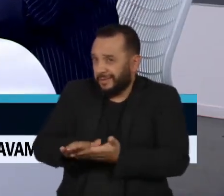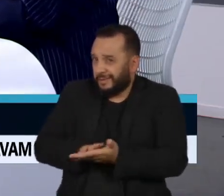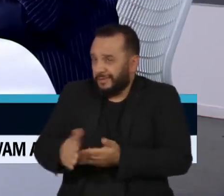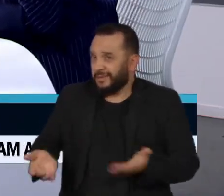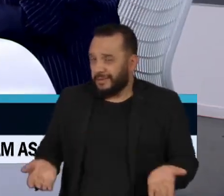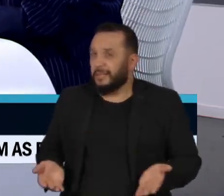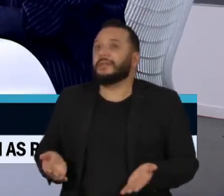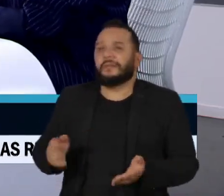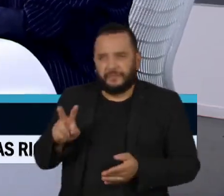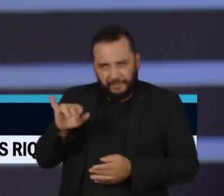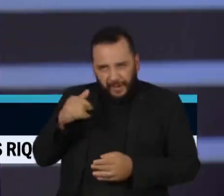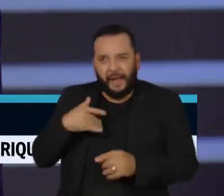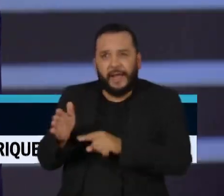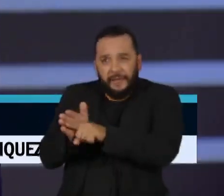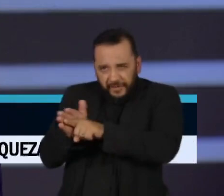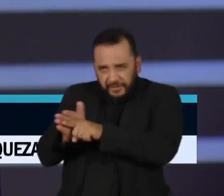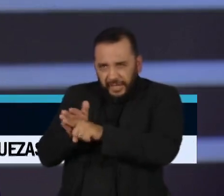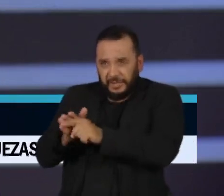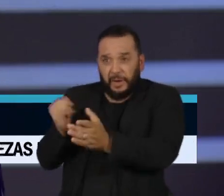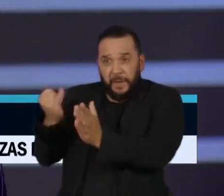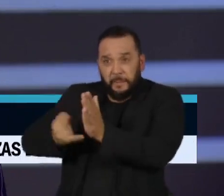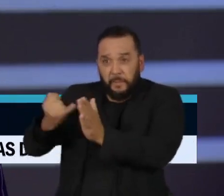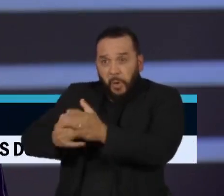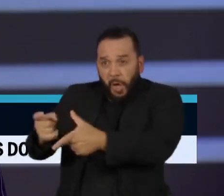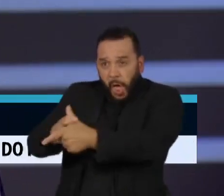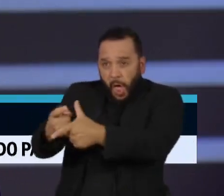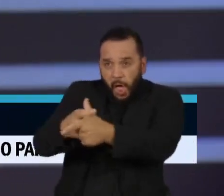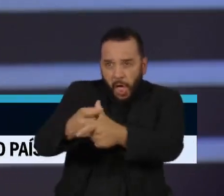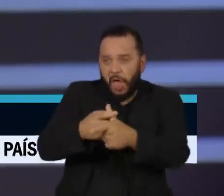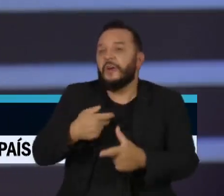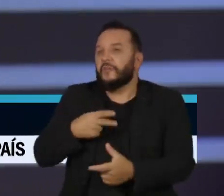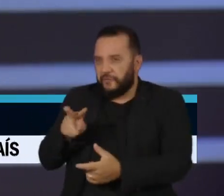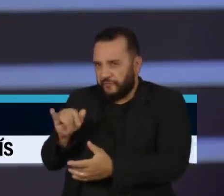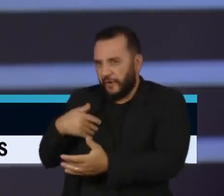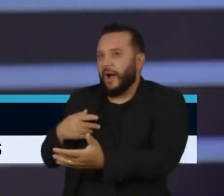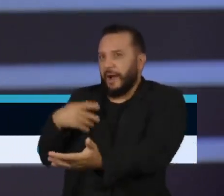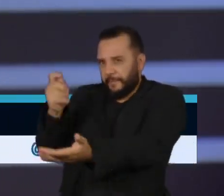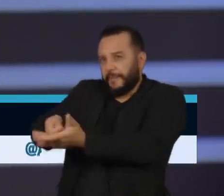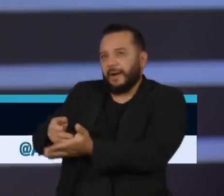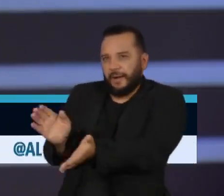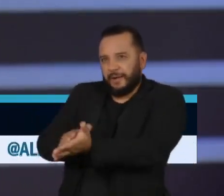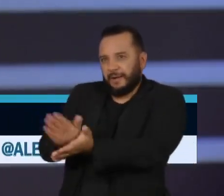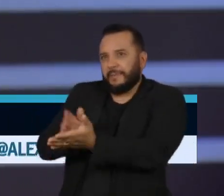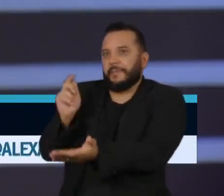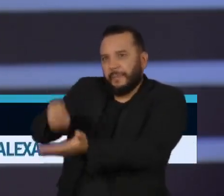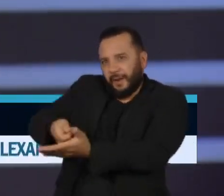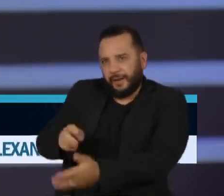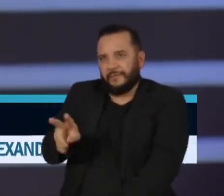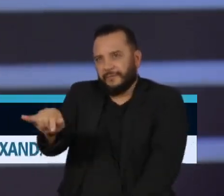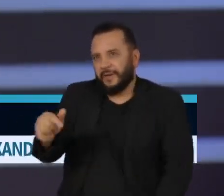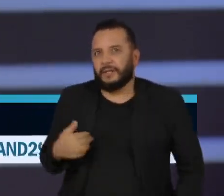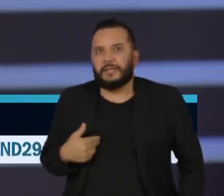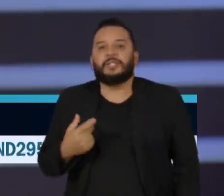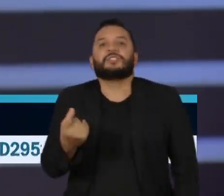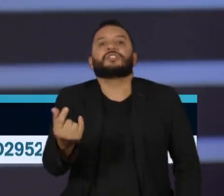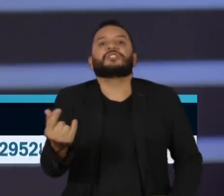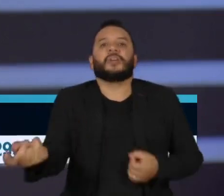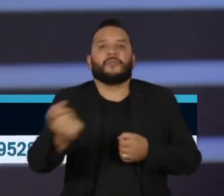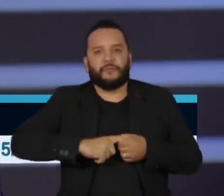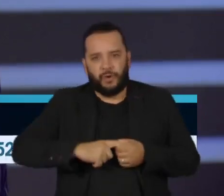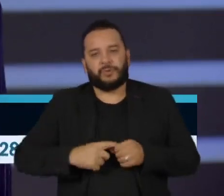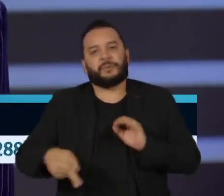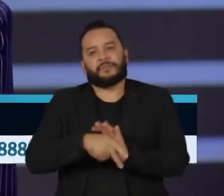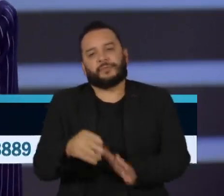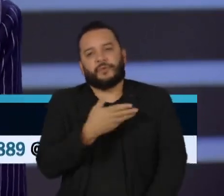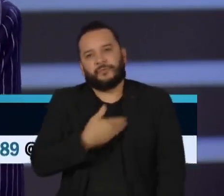fazer investigações e processos para impedir que a sonegação permaneça impune, recuperando essa receita para o